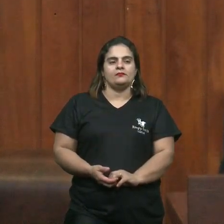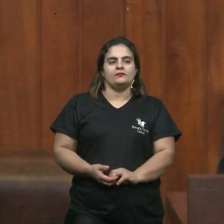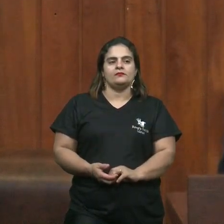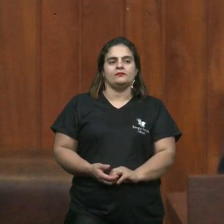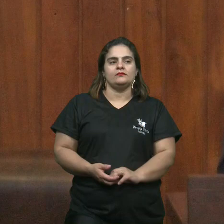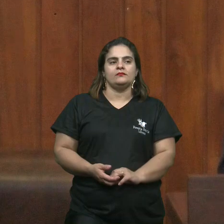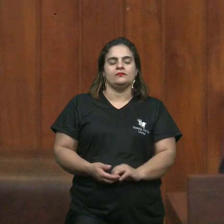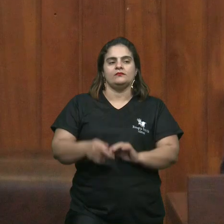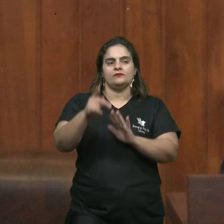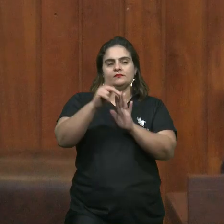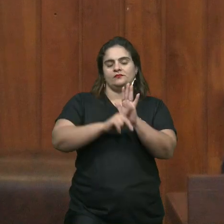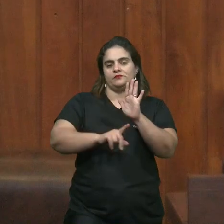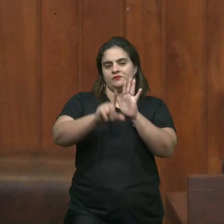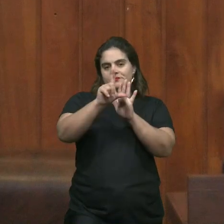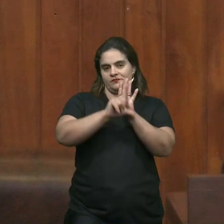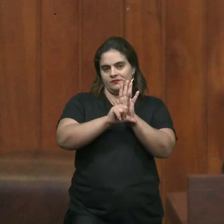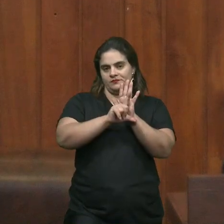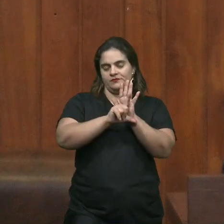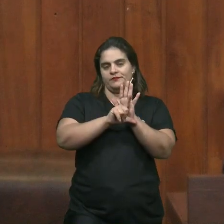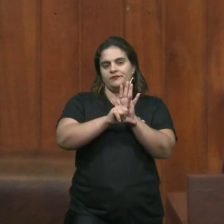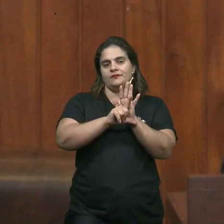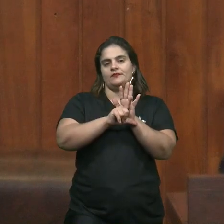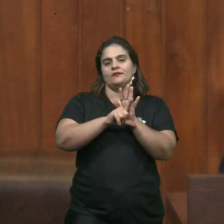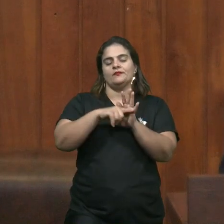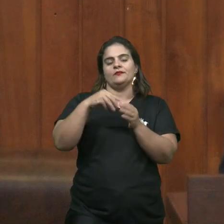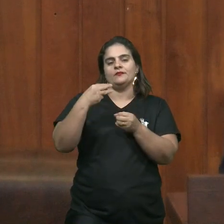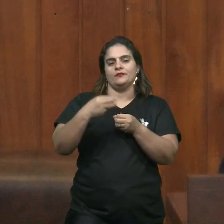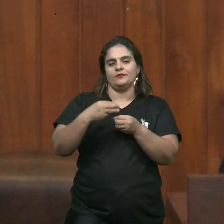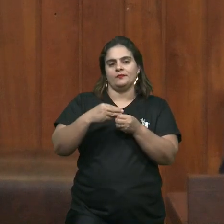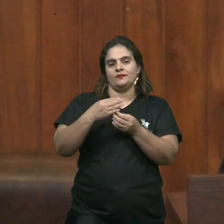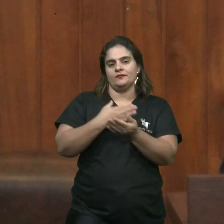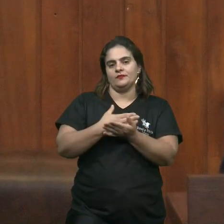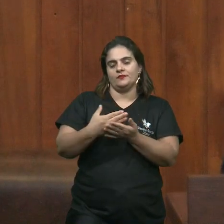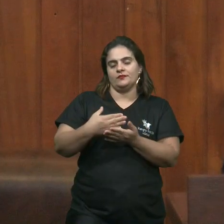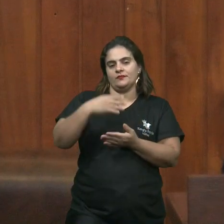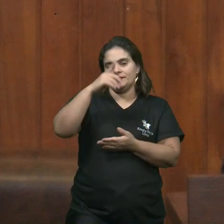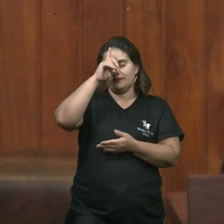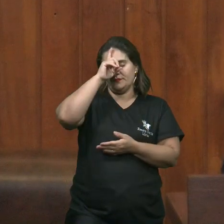que cria-se no município o hospital